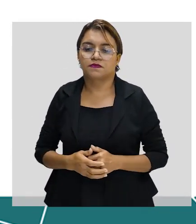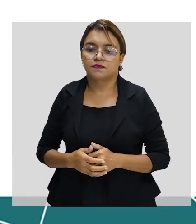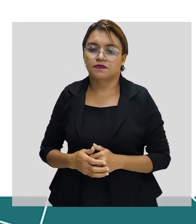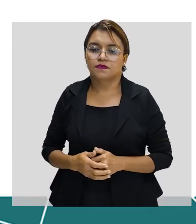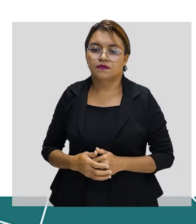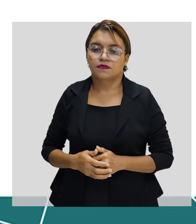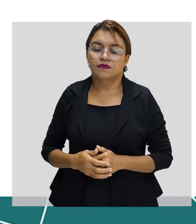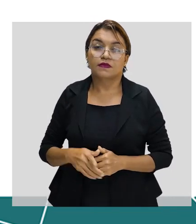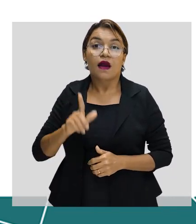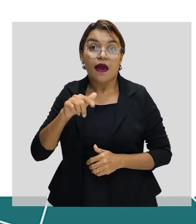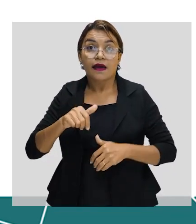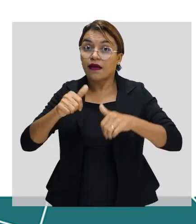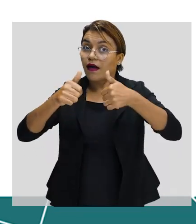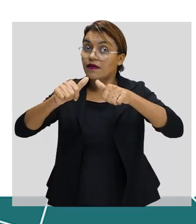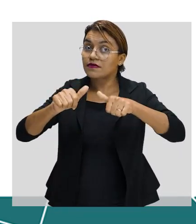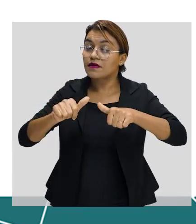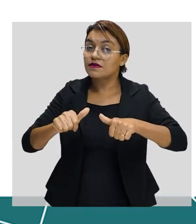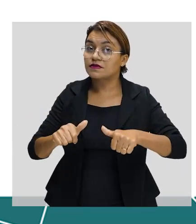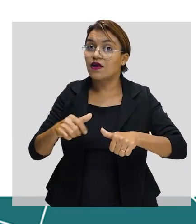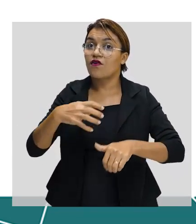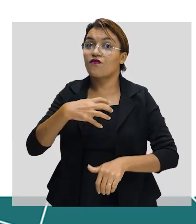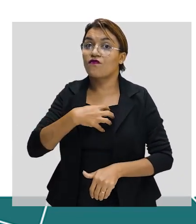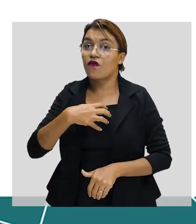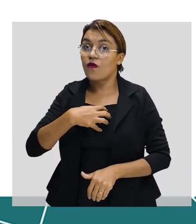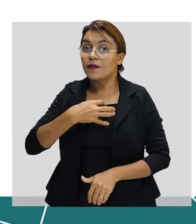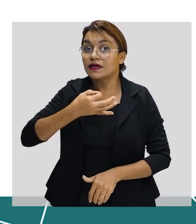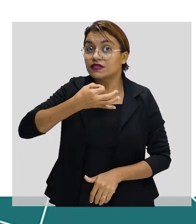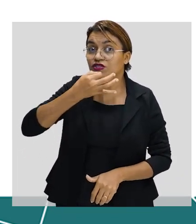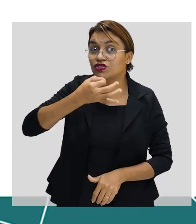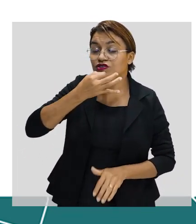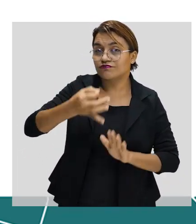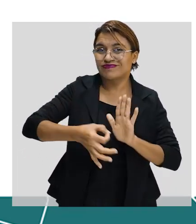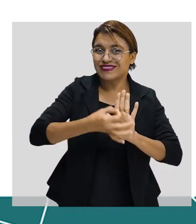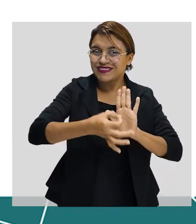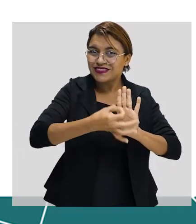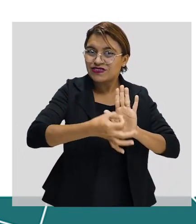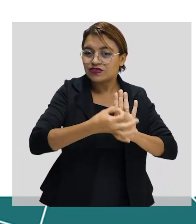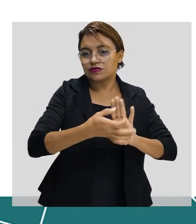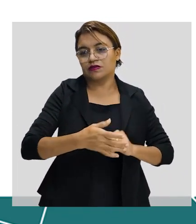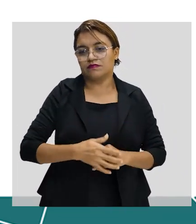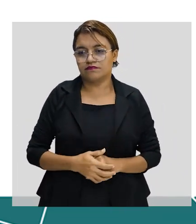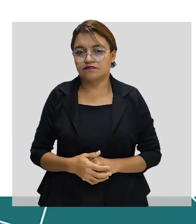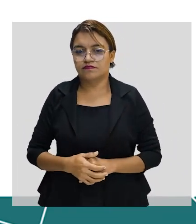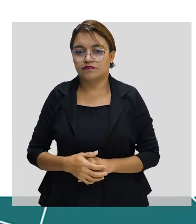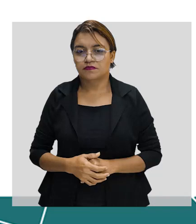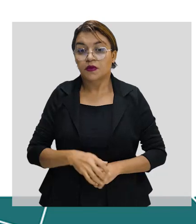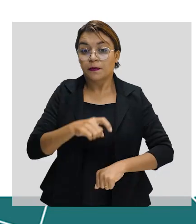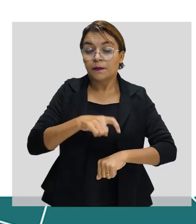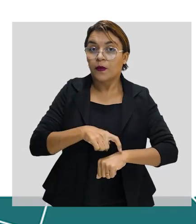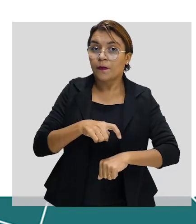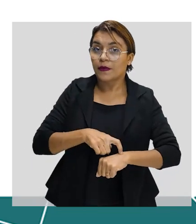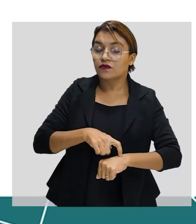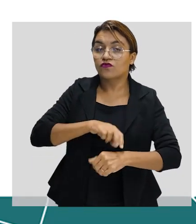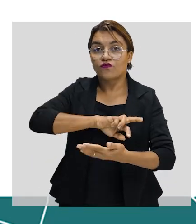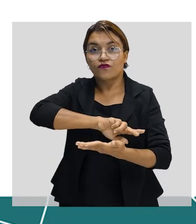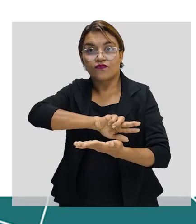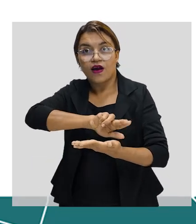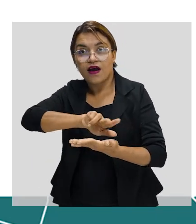é analisar de maneira crítica, coisa que muita gente não faz. Situações